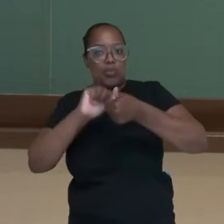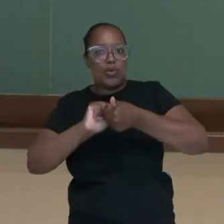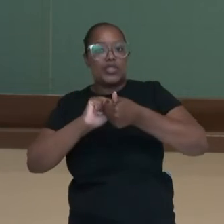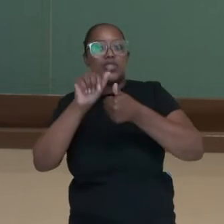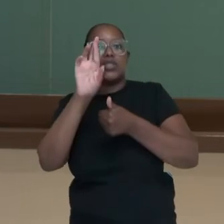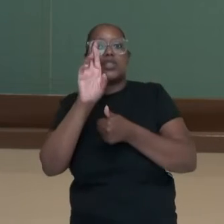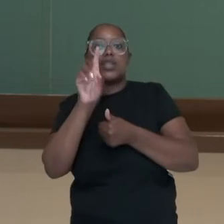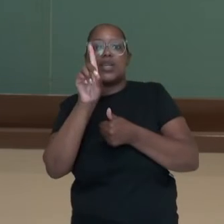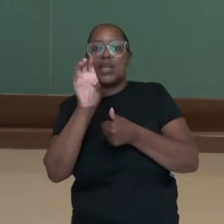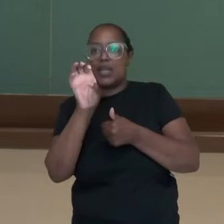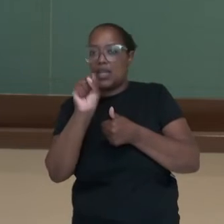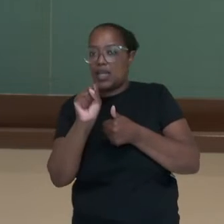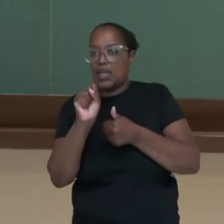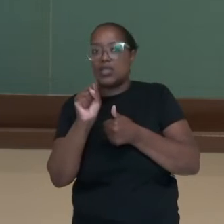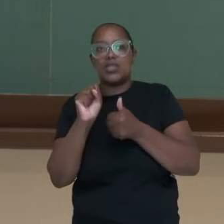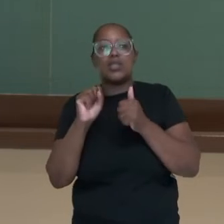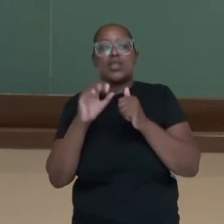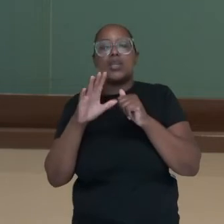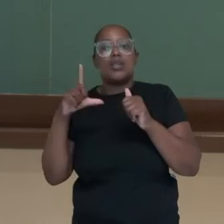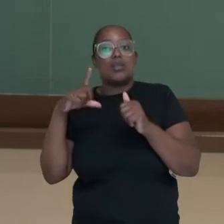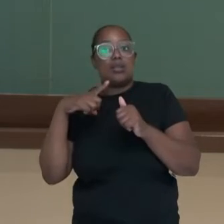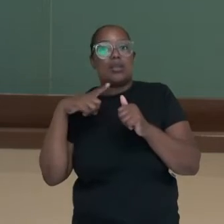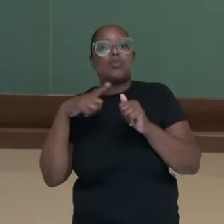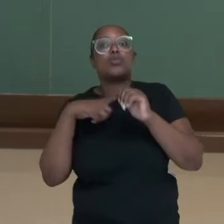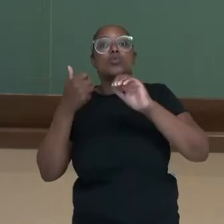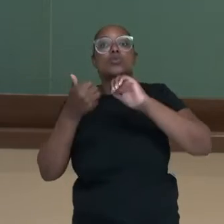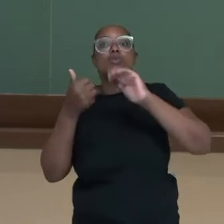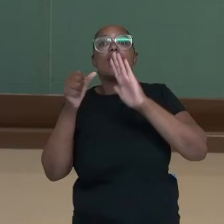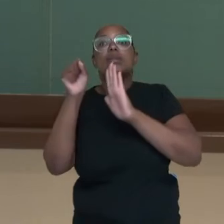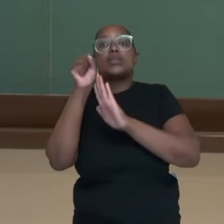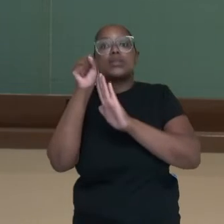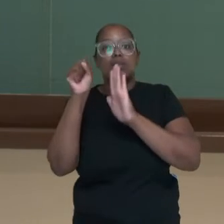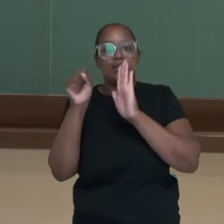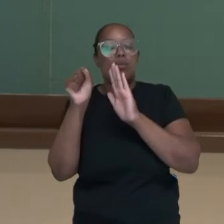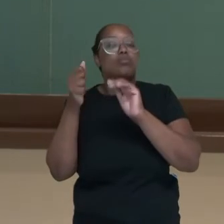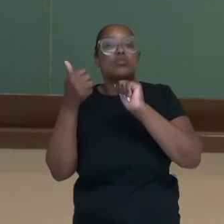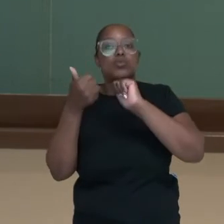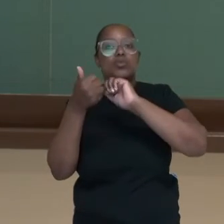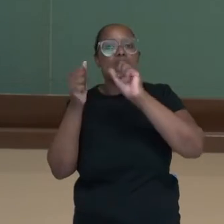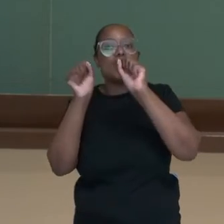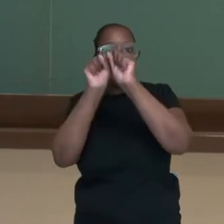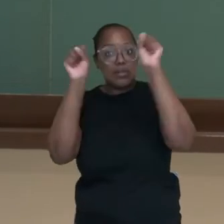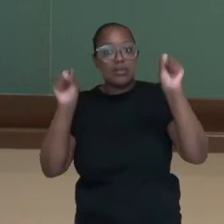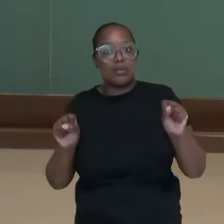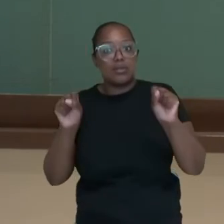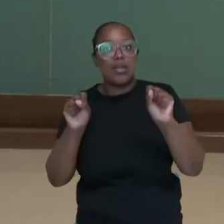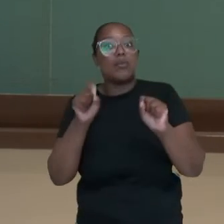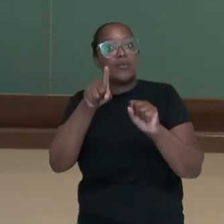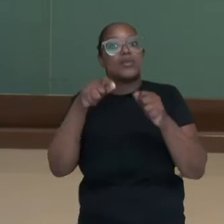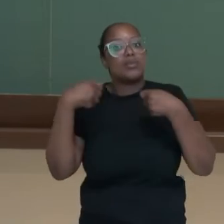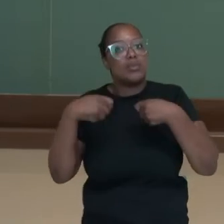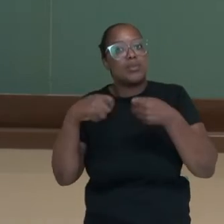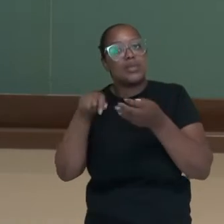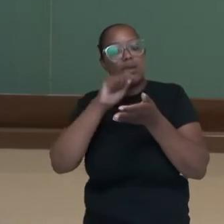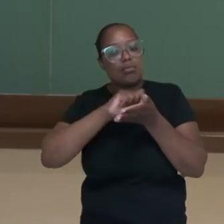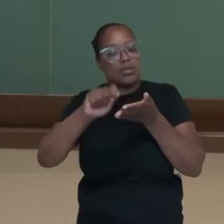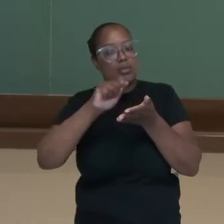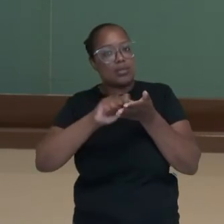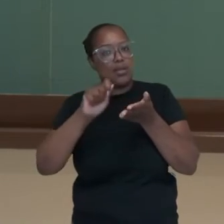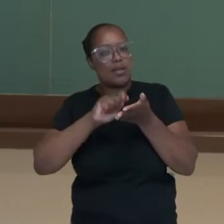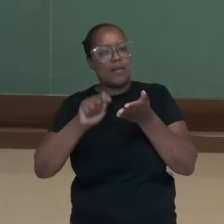rede. Como todo esporte de rede, existe um sistema de pontuação. Agora você vai descrever em seu caderno